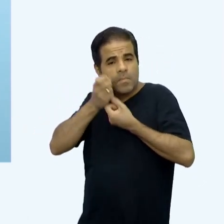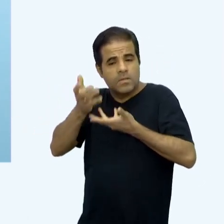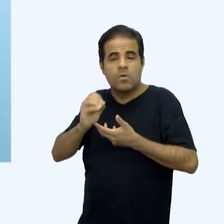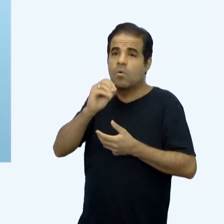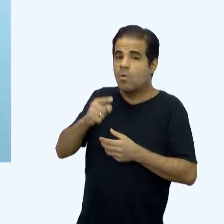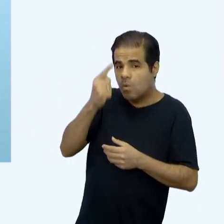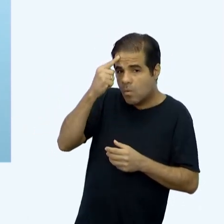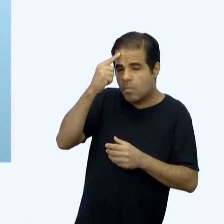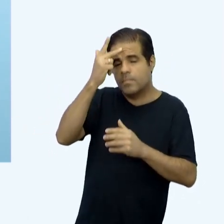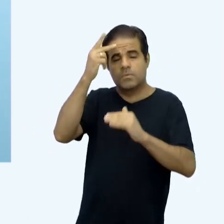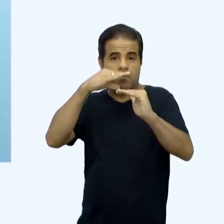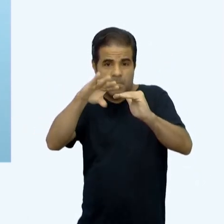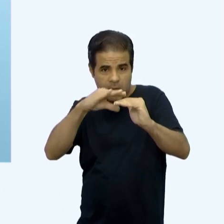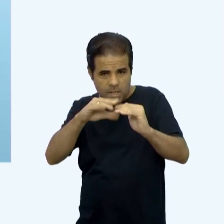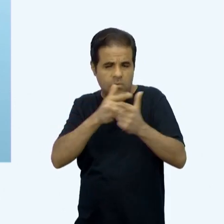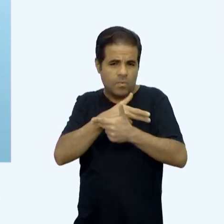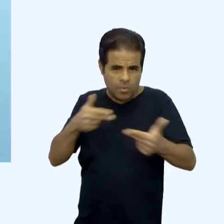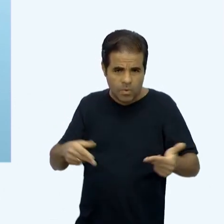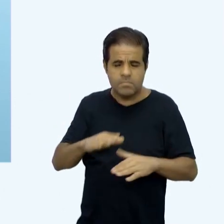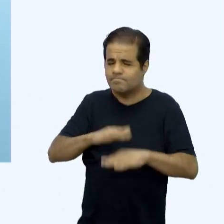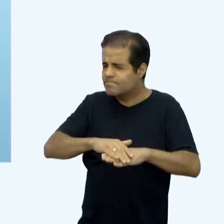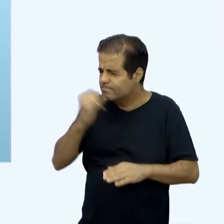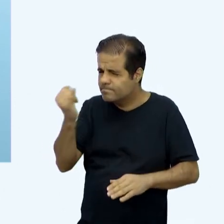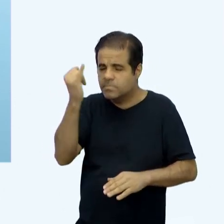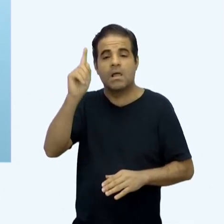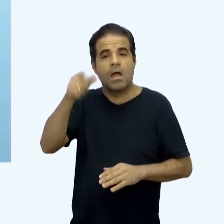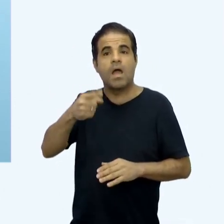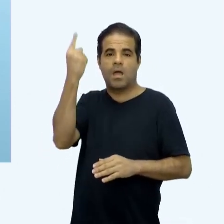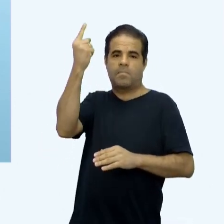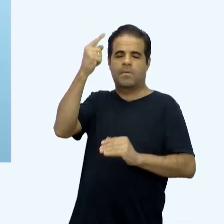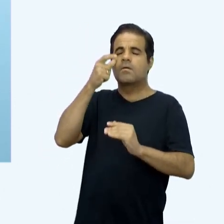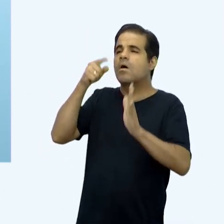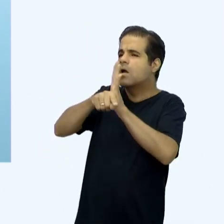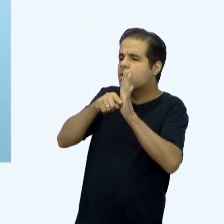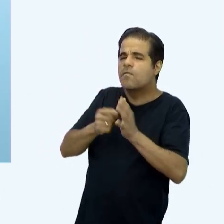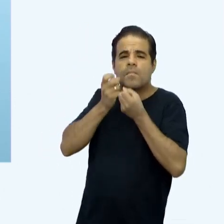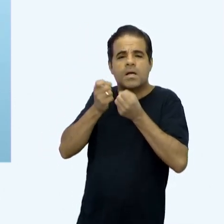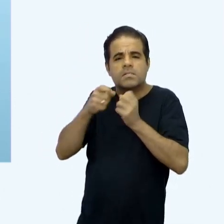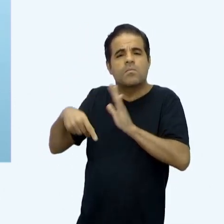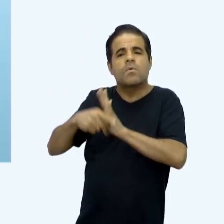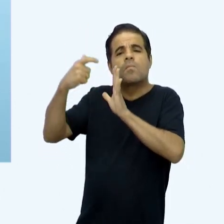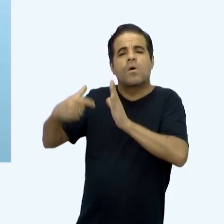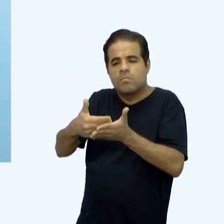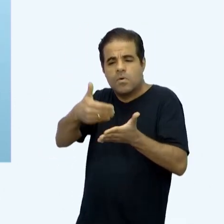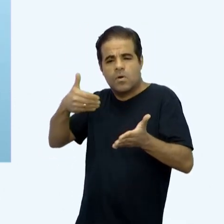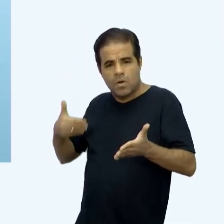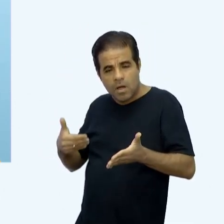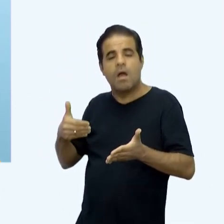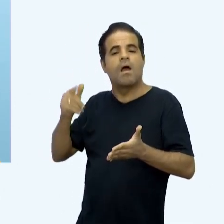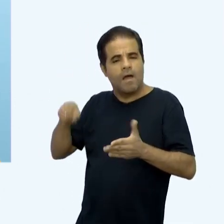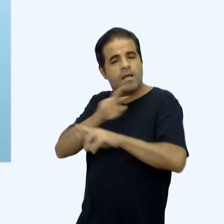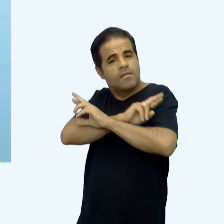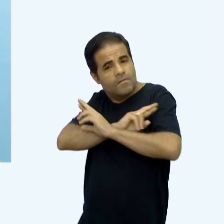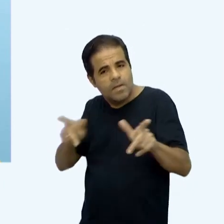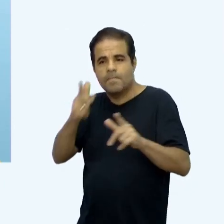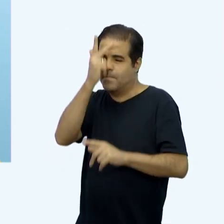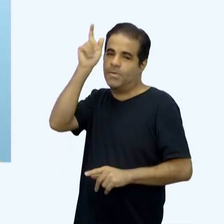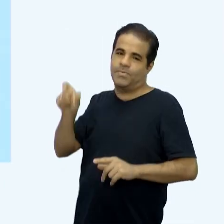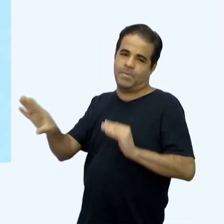alguém te manda alguma coisa, o mais importante é verificar de onde veio aquela informação, o que é diferente de quem